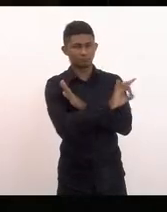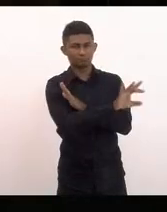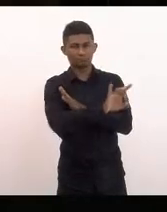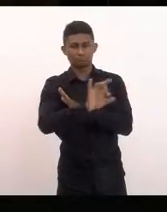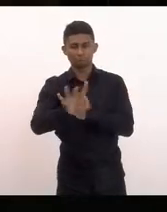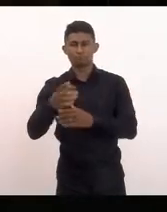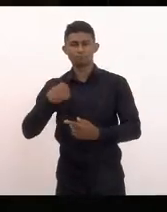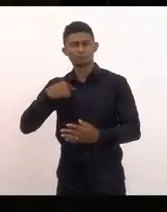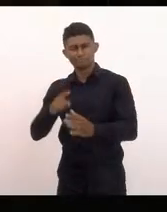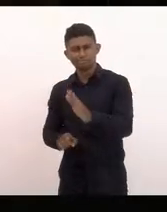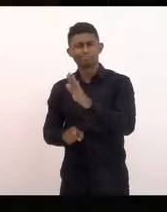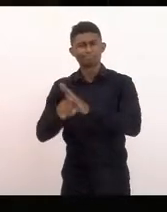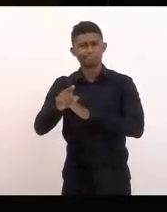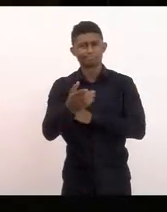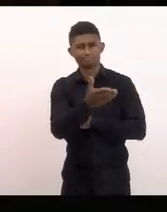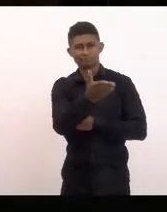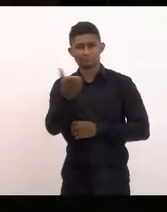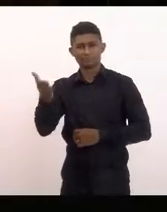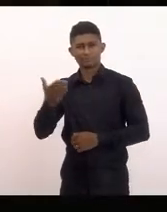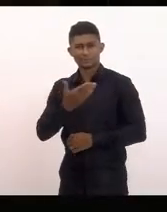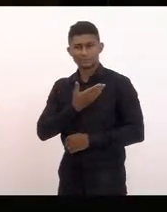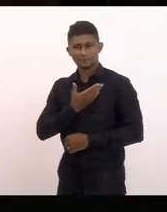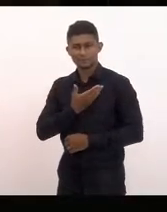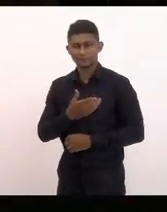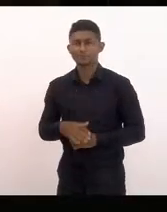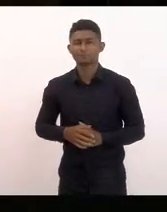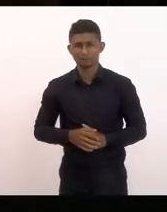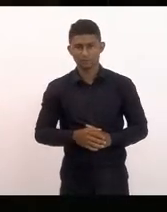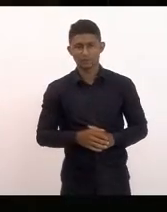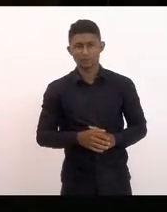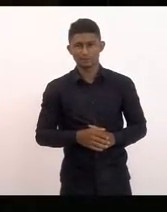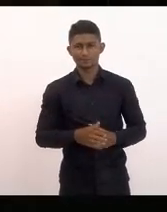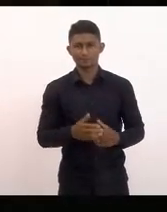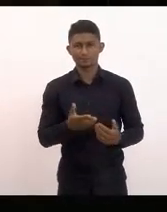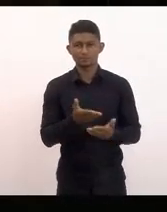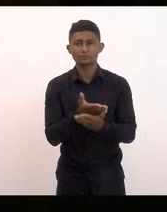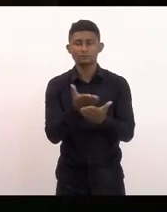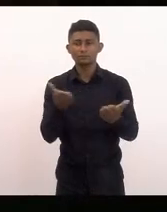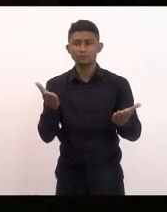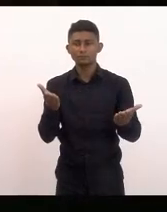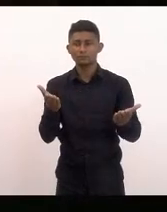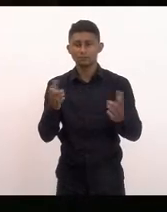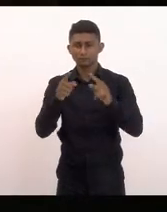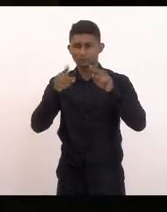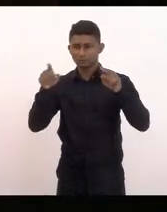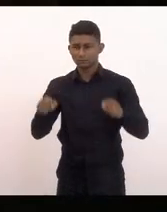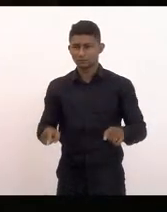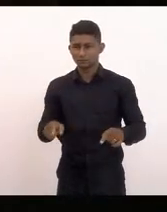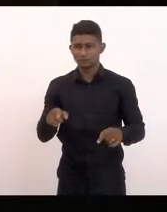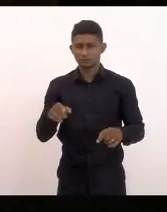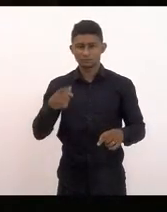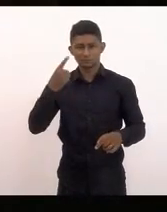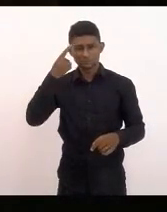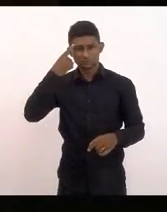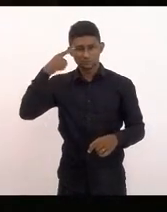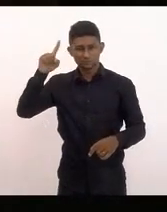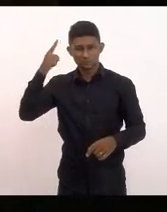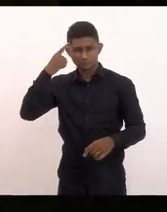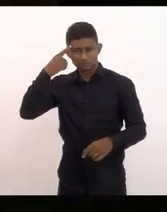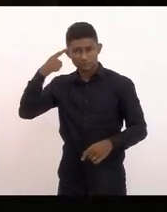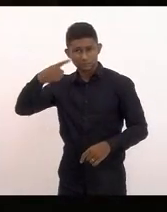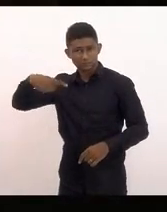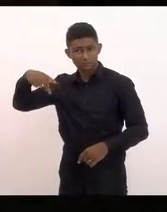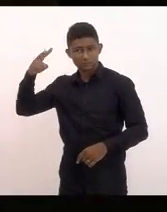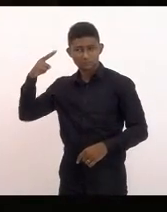aos meus colegas, que servidores, se não estiveram com o governador há 2 dias atrás, numa